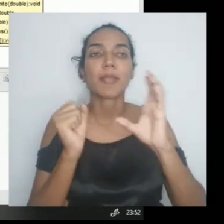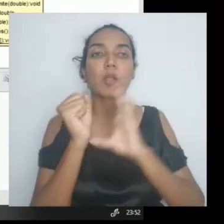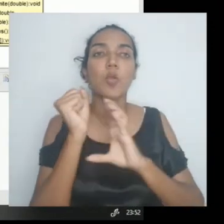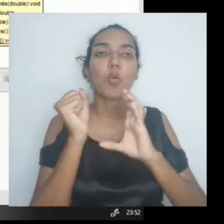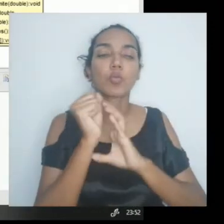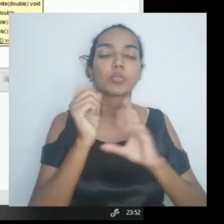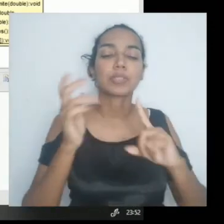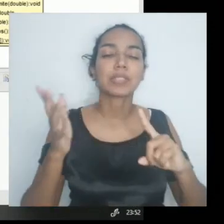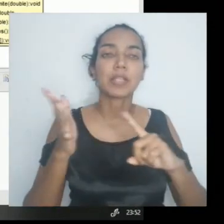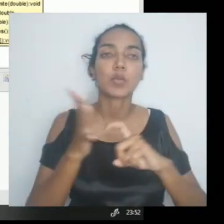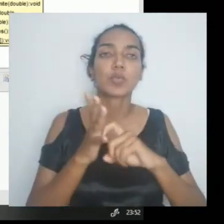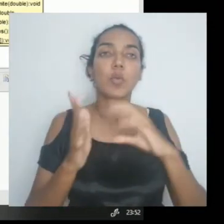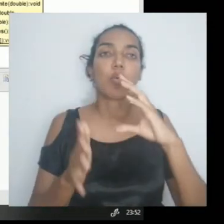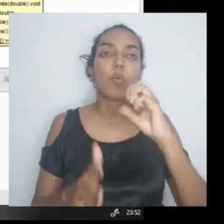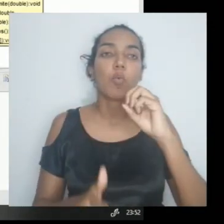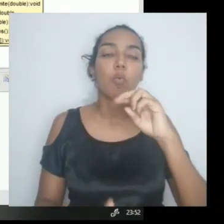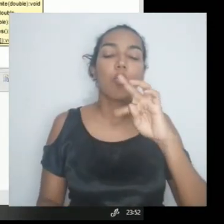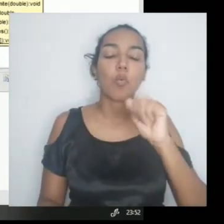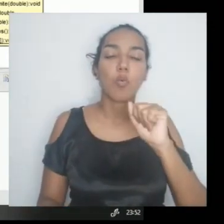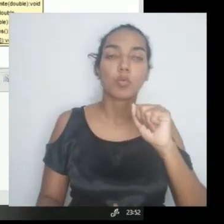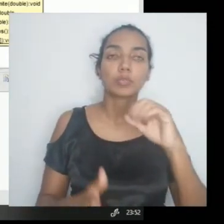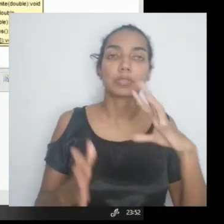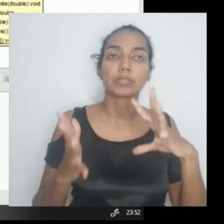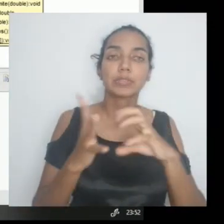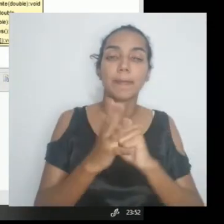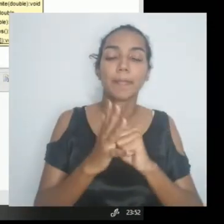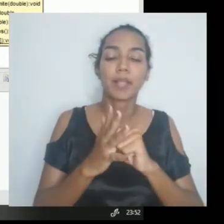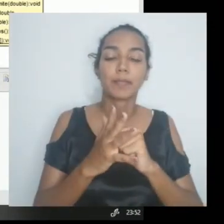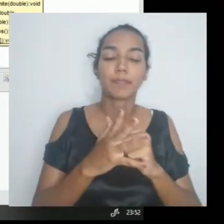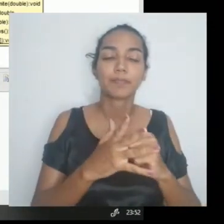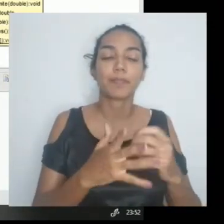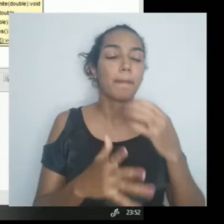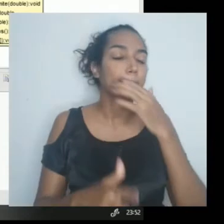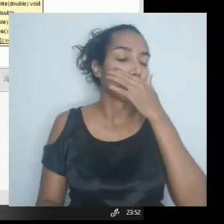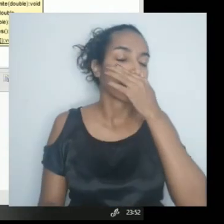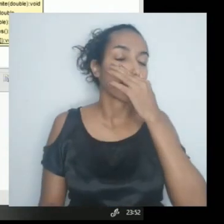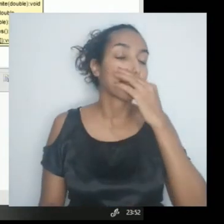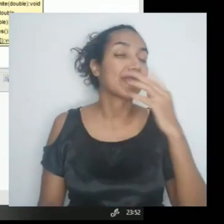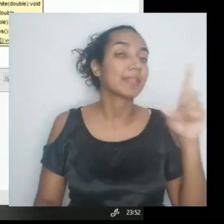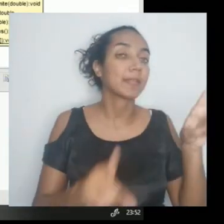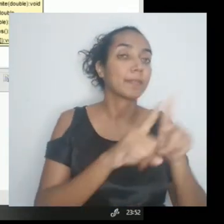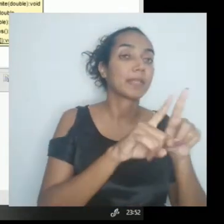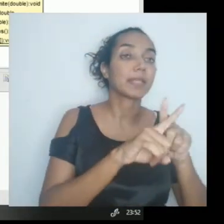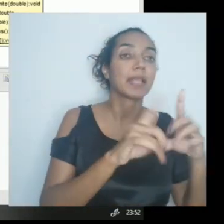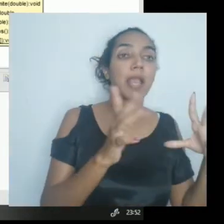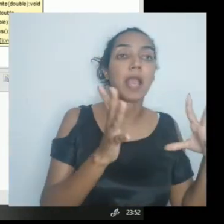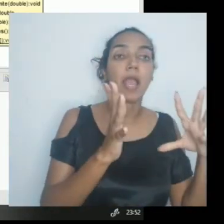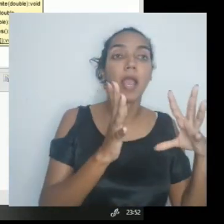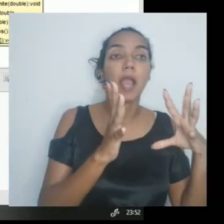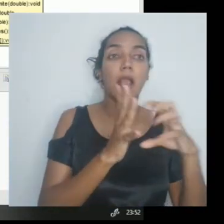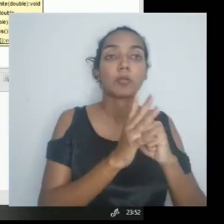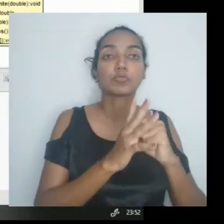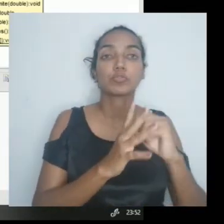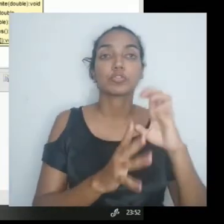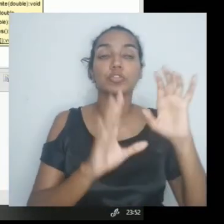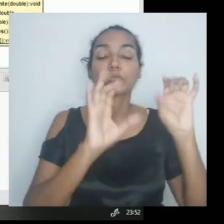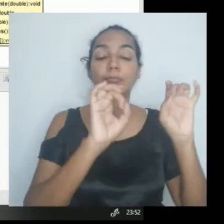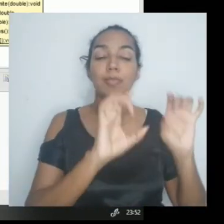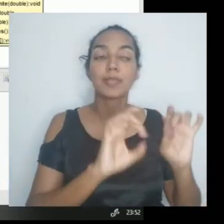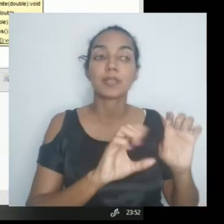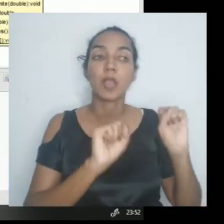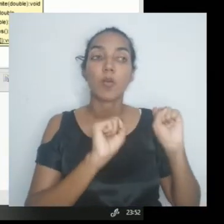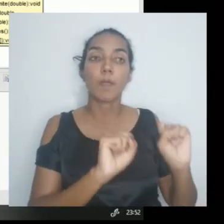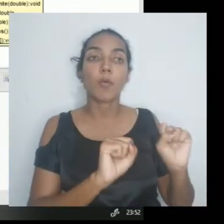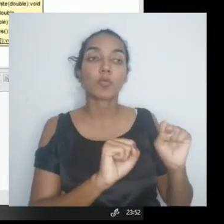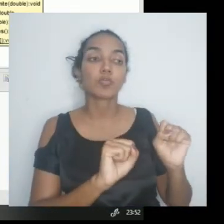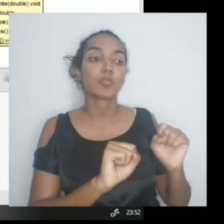A minha conta especial eu posso creditar 500 e debitar 550. Por quê? No momento que eu inicializo a conta